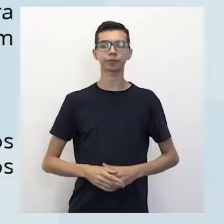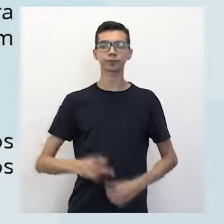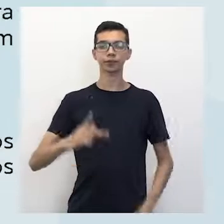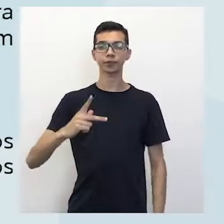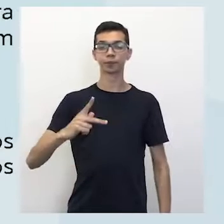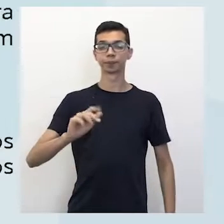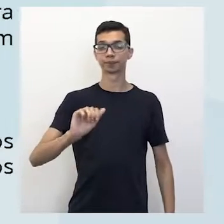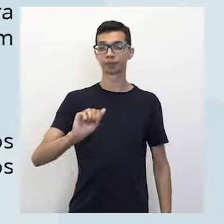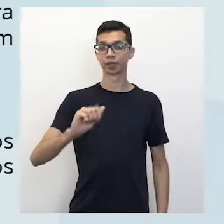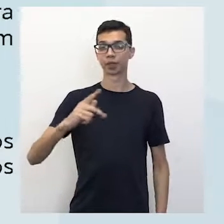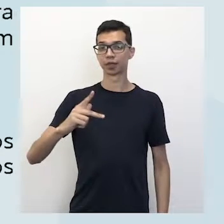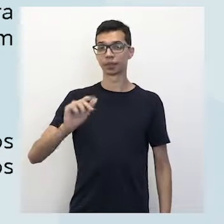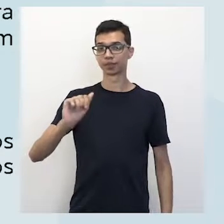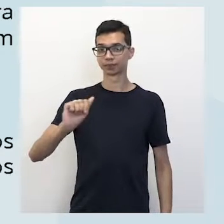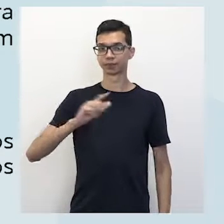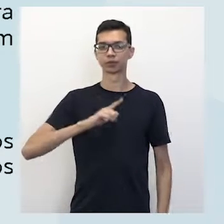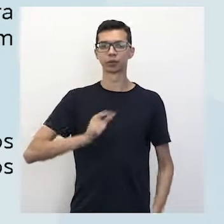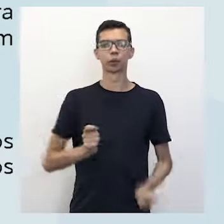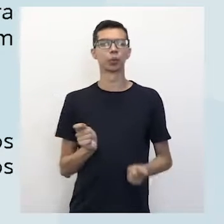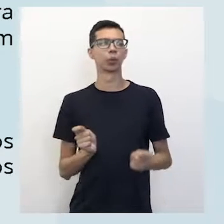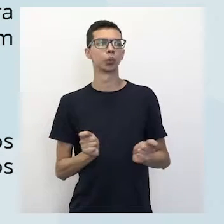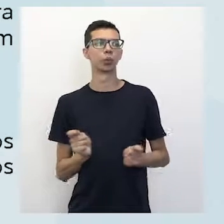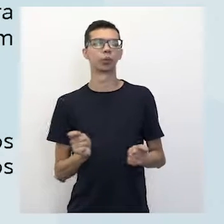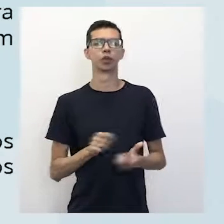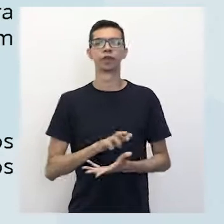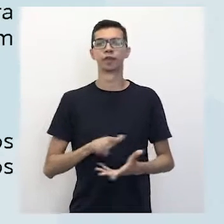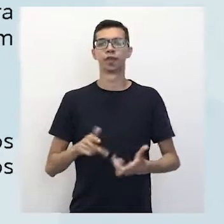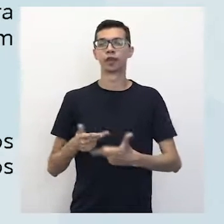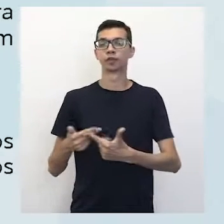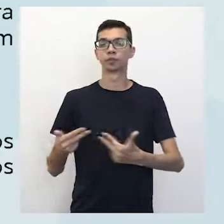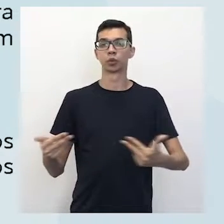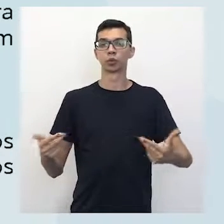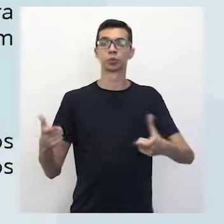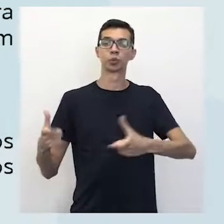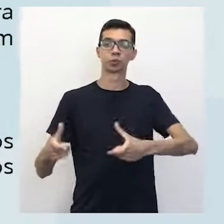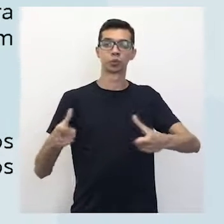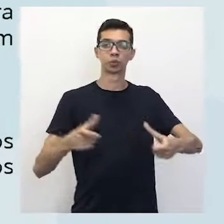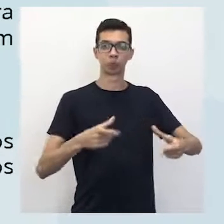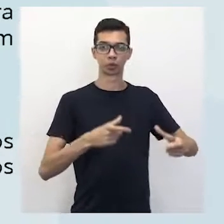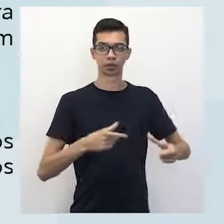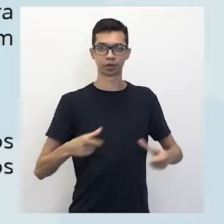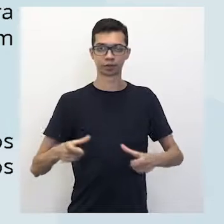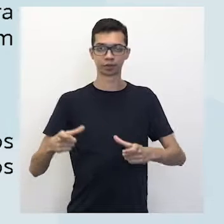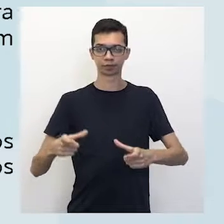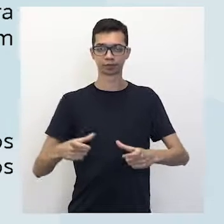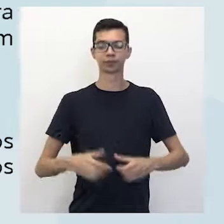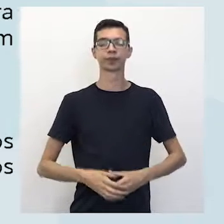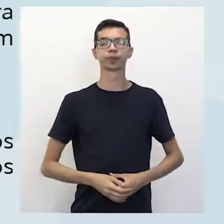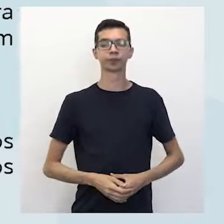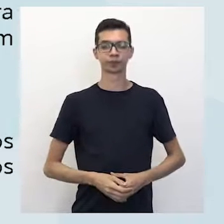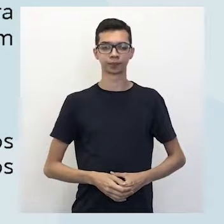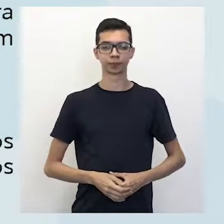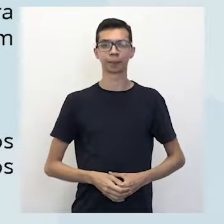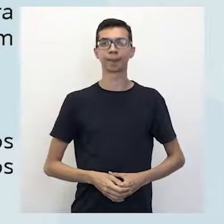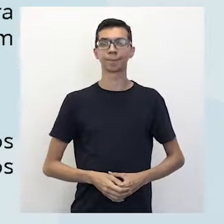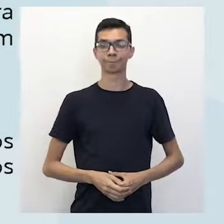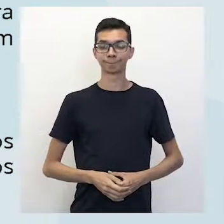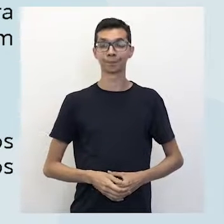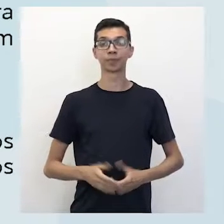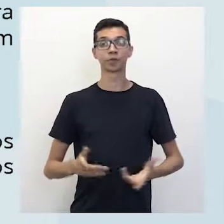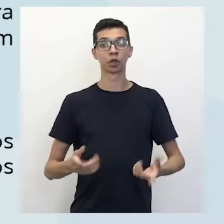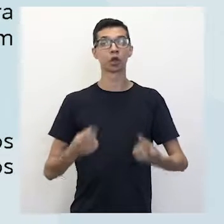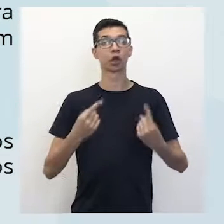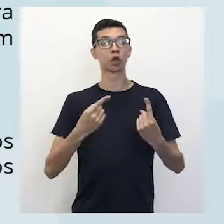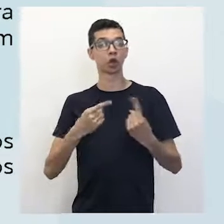conter a truculência dos cruzados em diversas ocasiões, né, exercida contra os próprios cristãos.